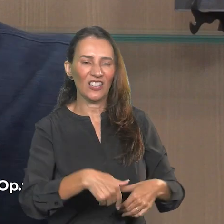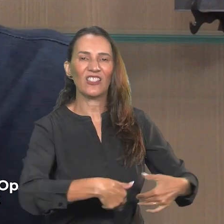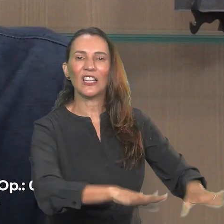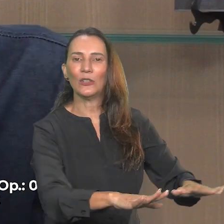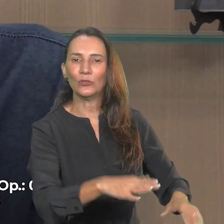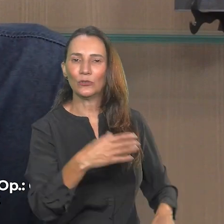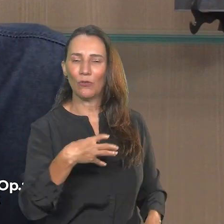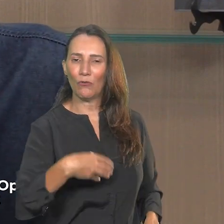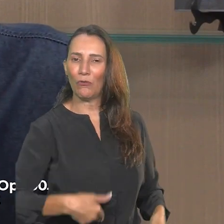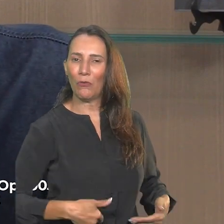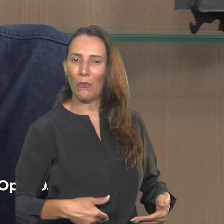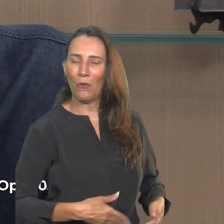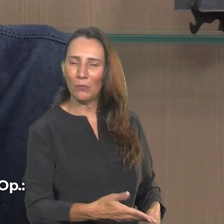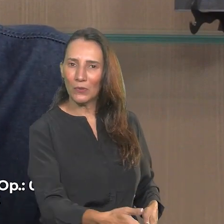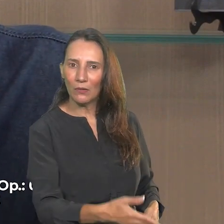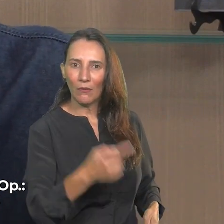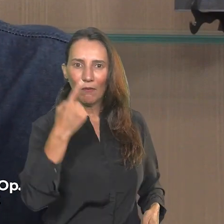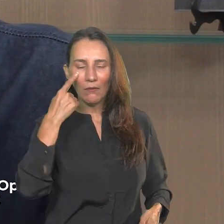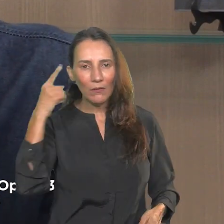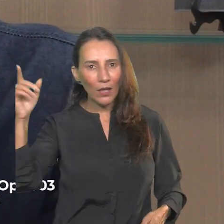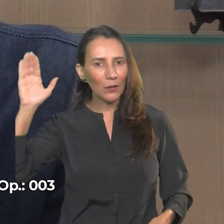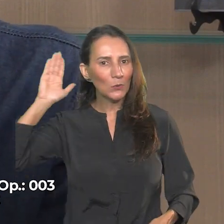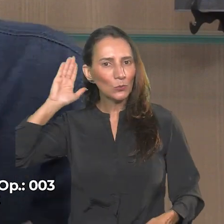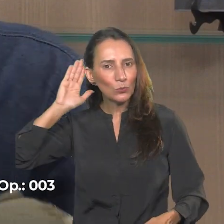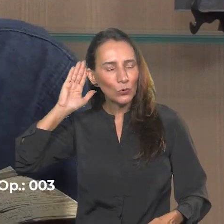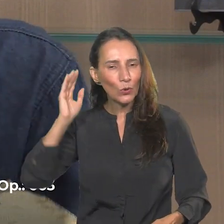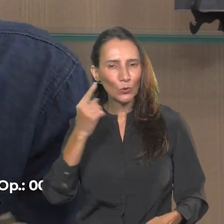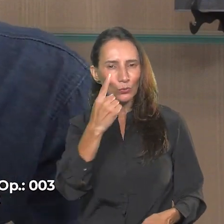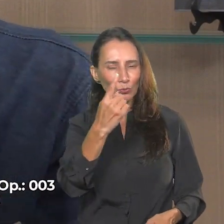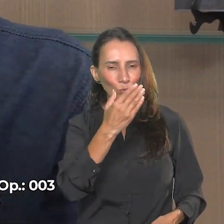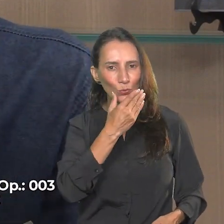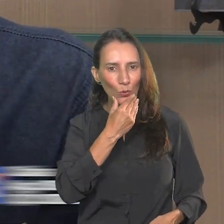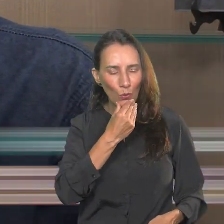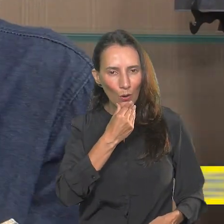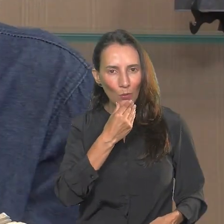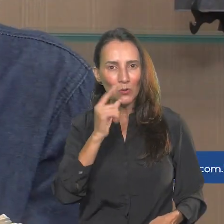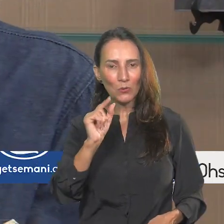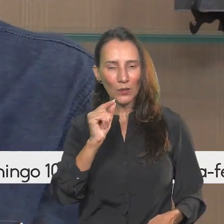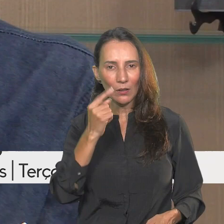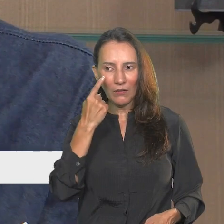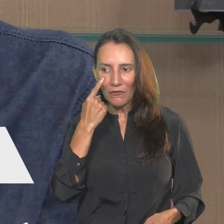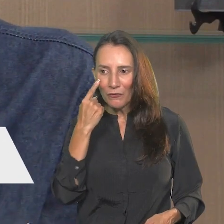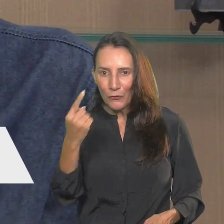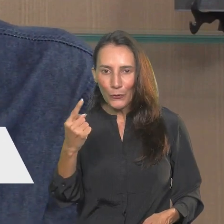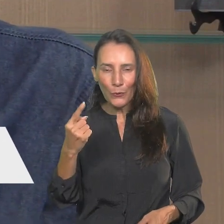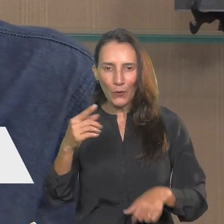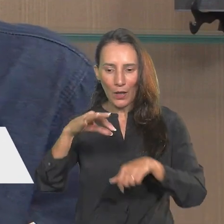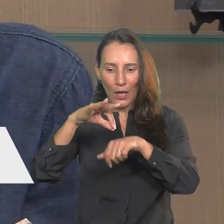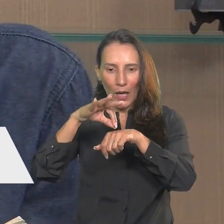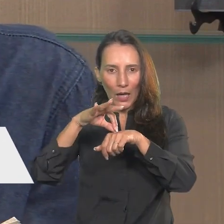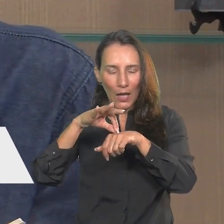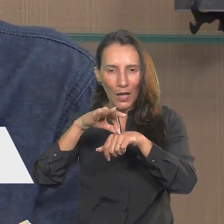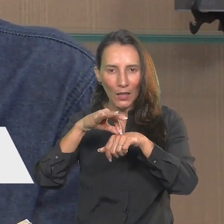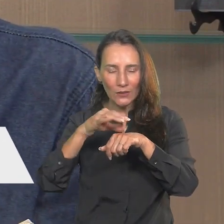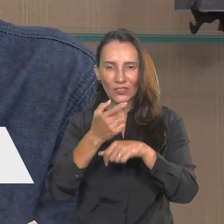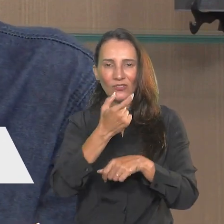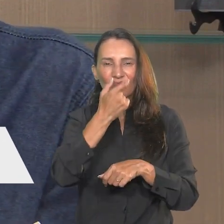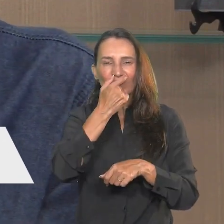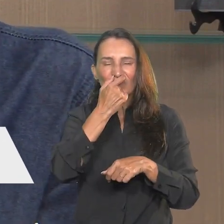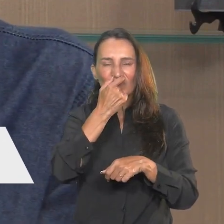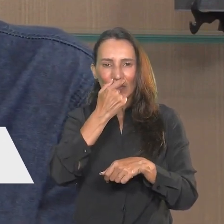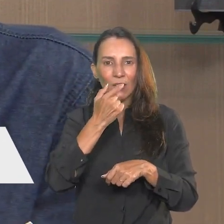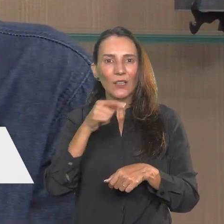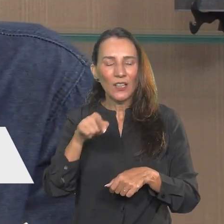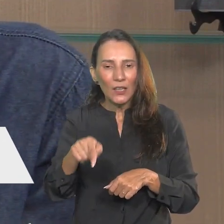lá no lado de Cuiabá, no Mato Grosso, um homem, por causa do preço da carne dos búfalos, deixou mais de